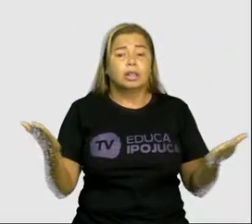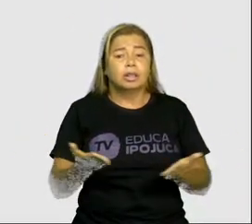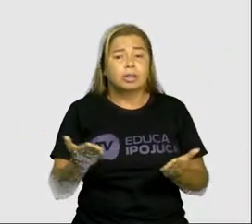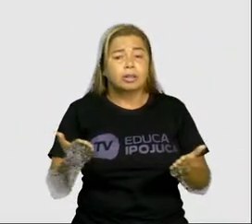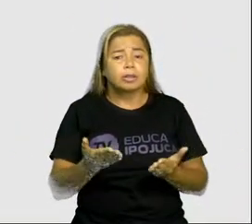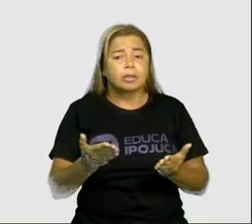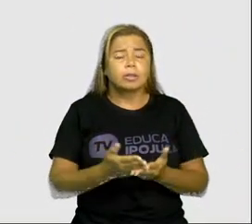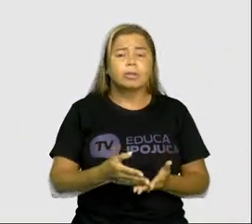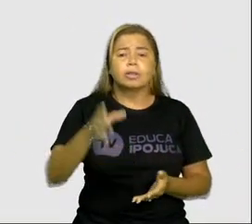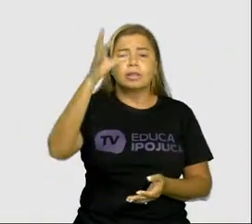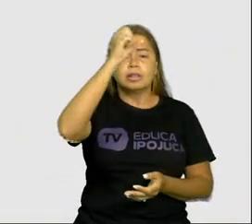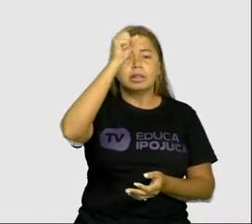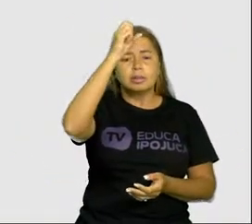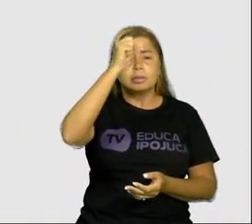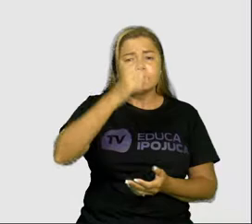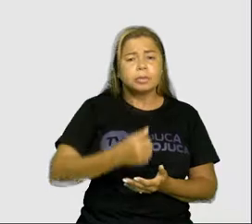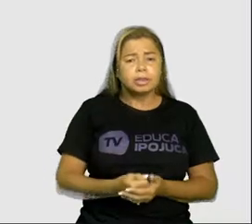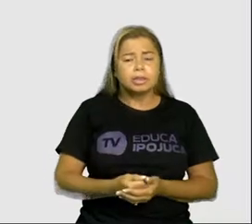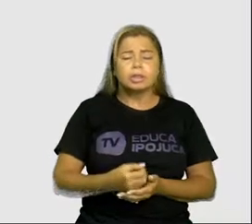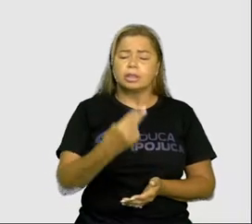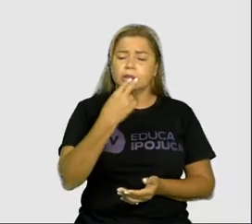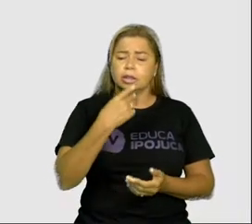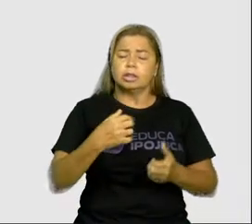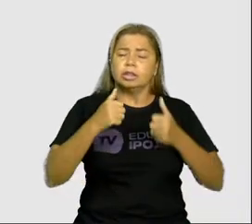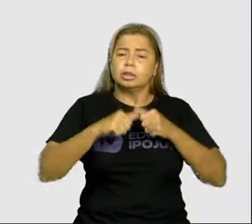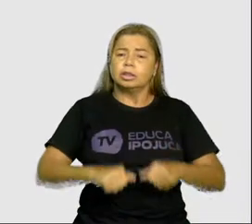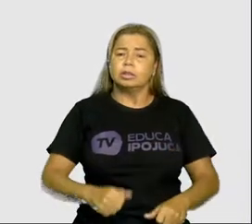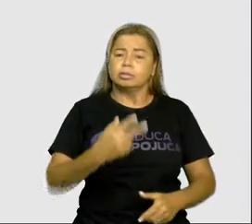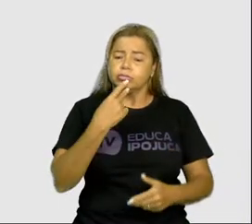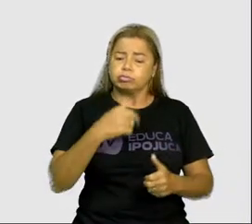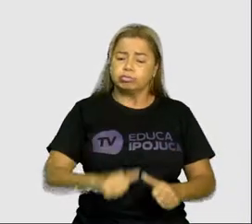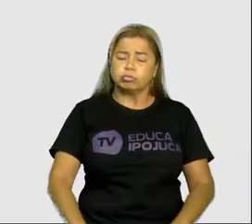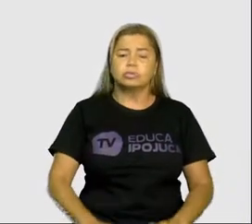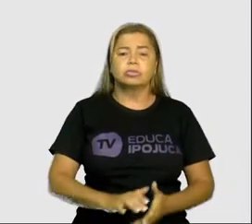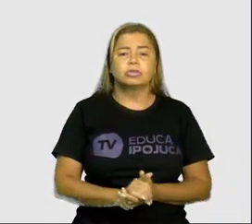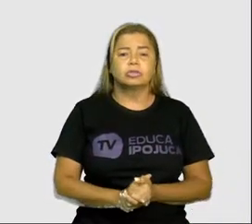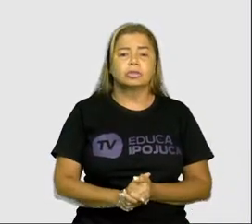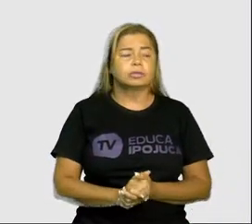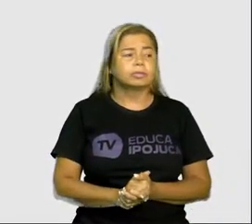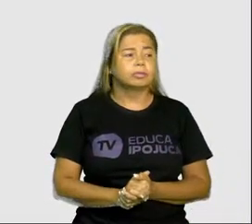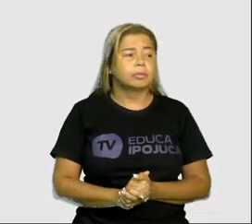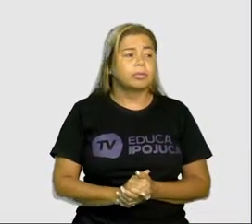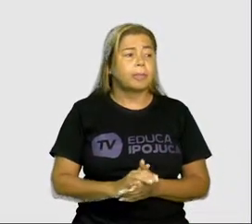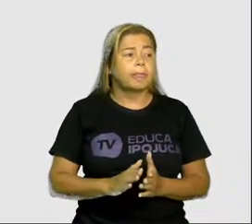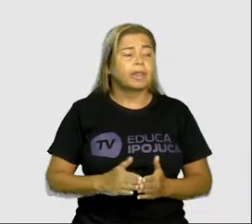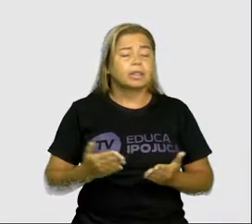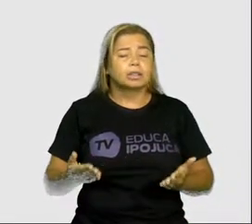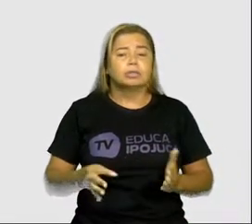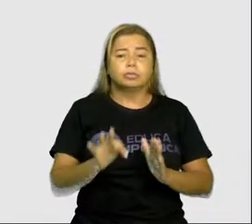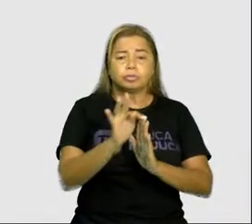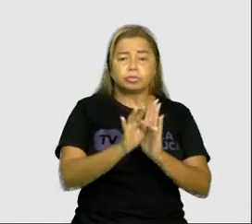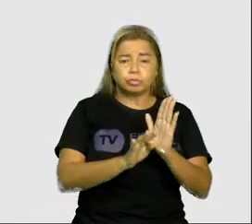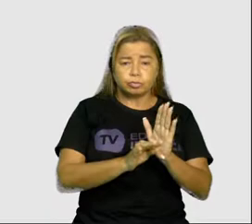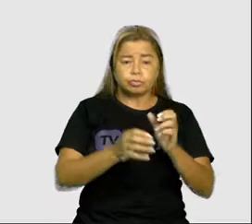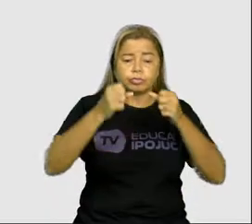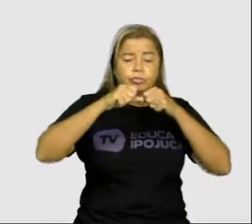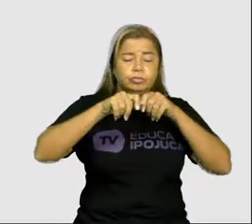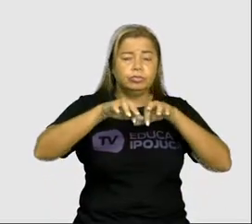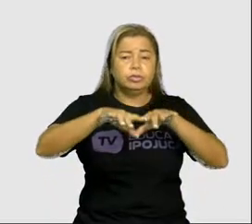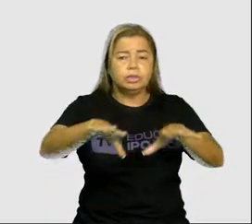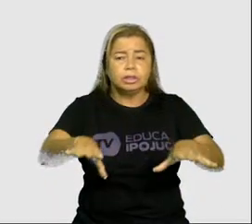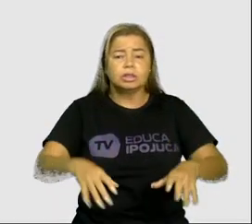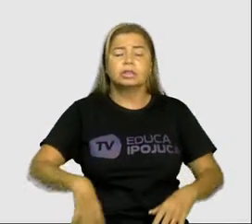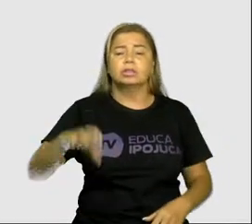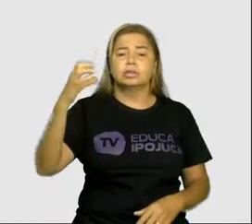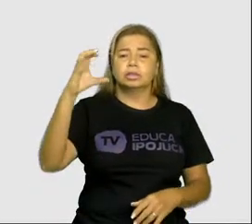estilo linguístico, a linguagem desses textos. Então, os textos de divulgação científica, linguagem. Que